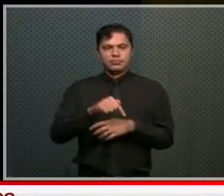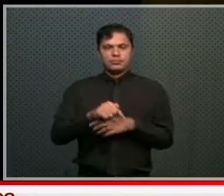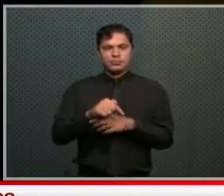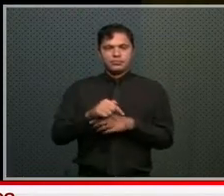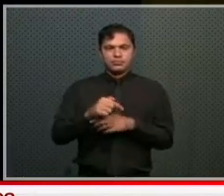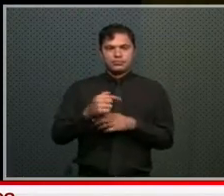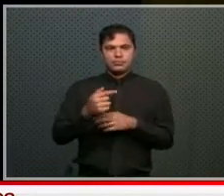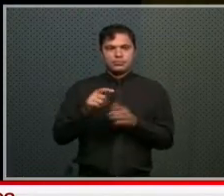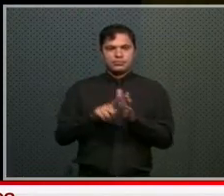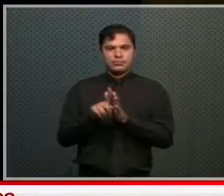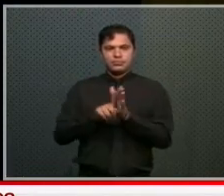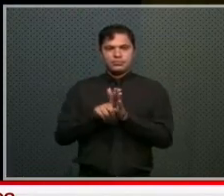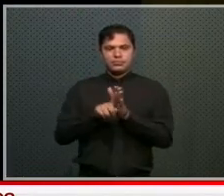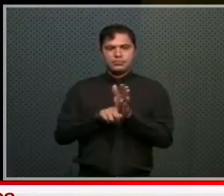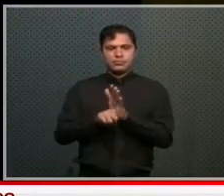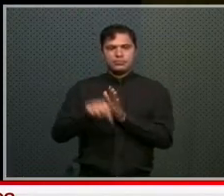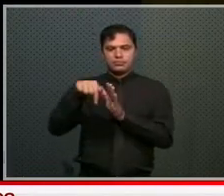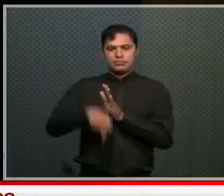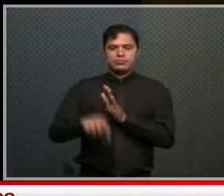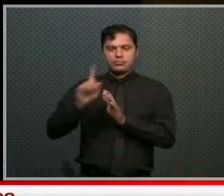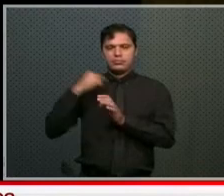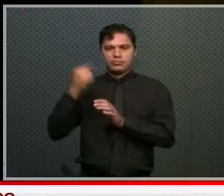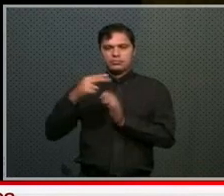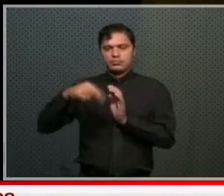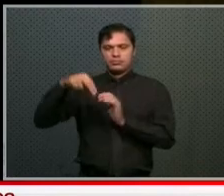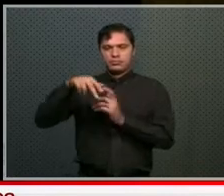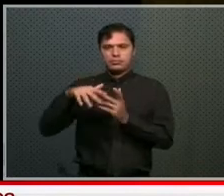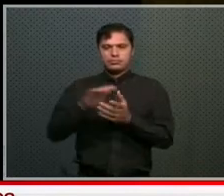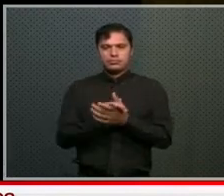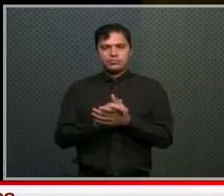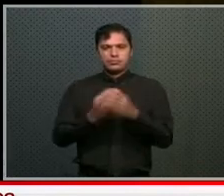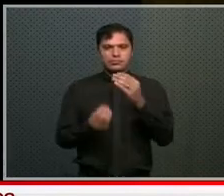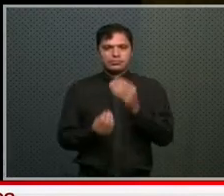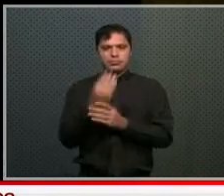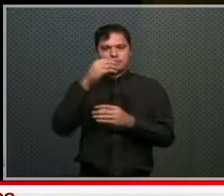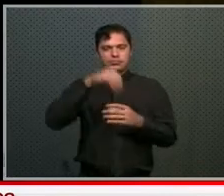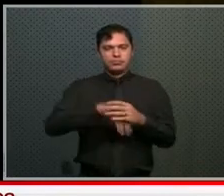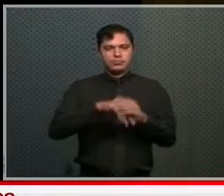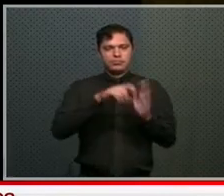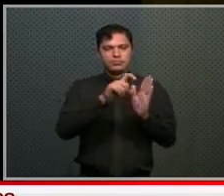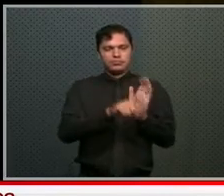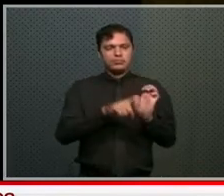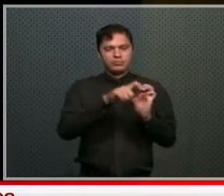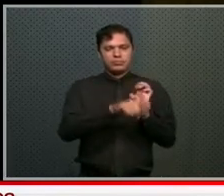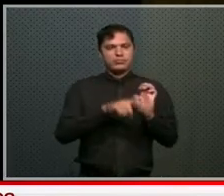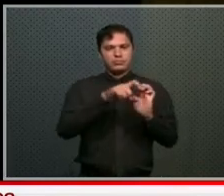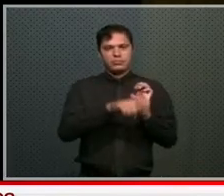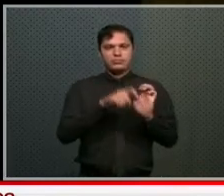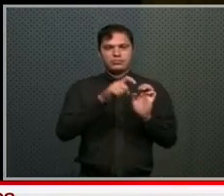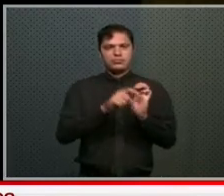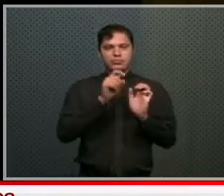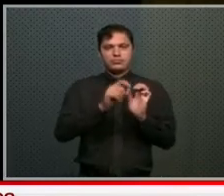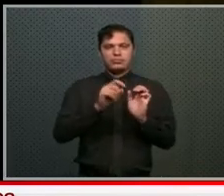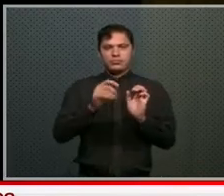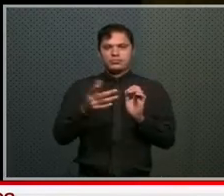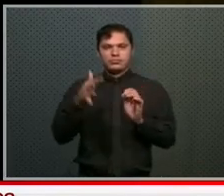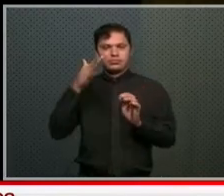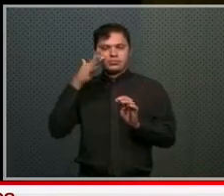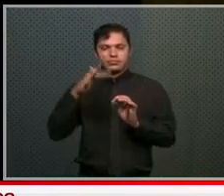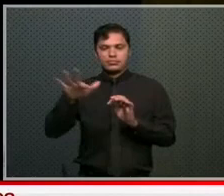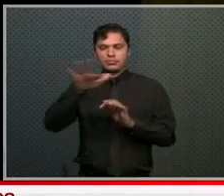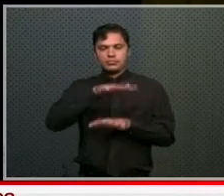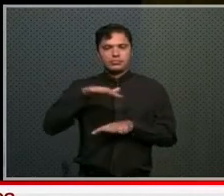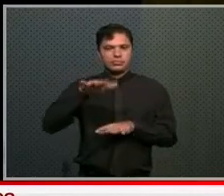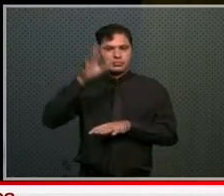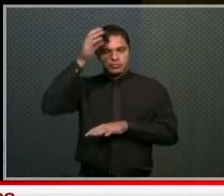e foi criada dentro da Embrapa Então ela cresceu com essa elegância toda respirando os ares da ciência